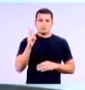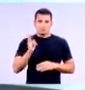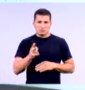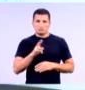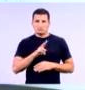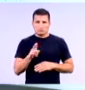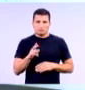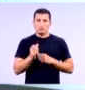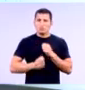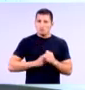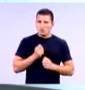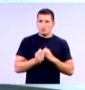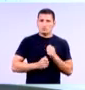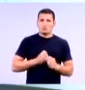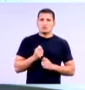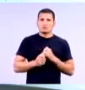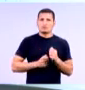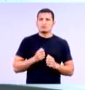correr,